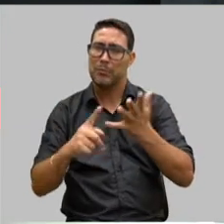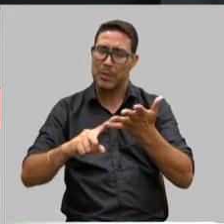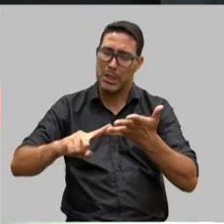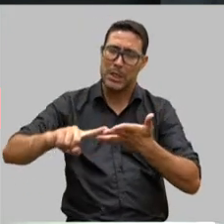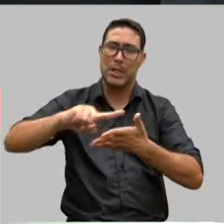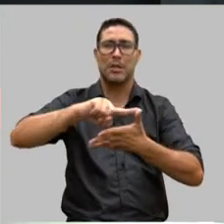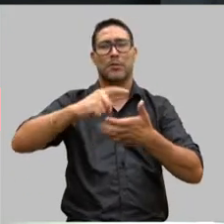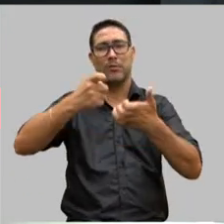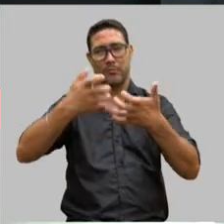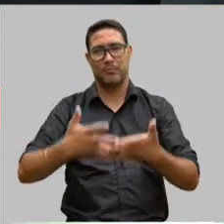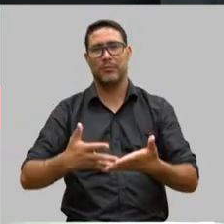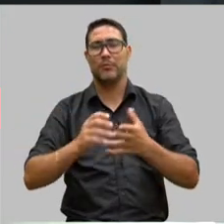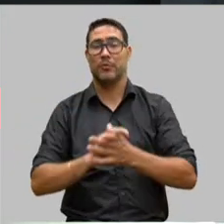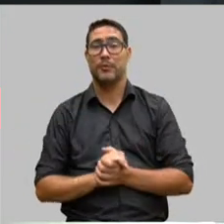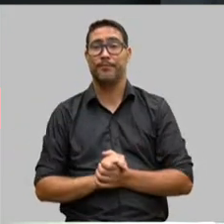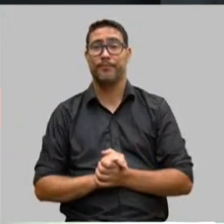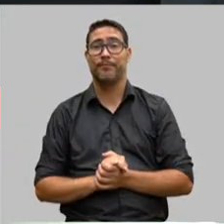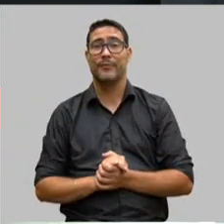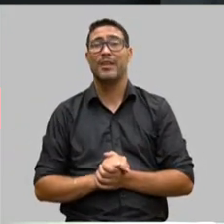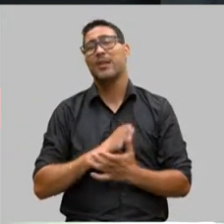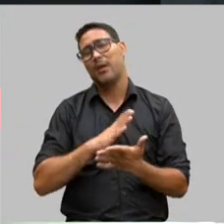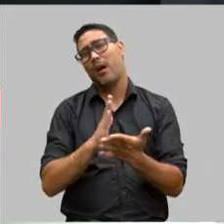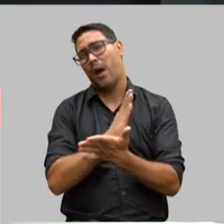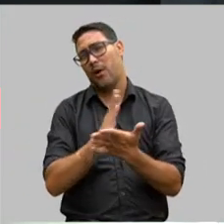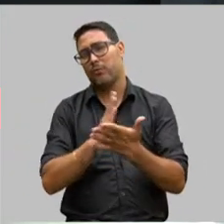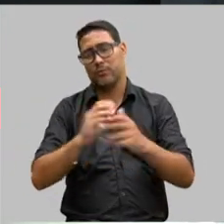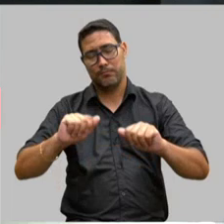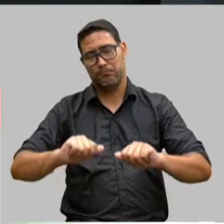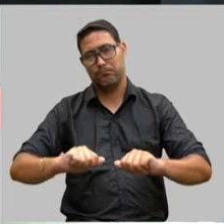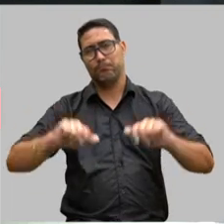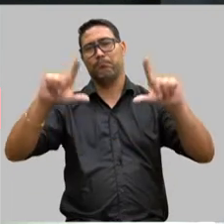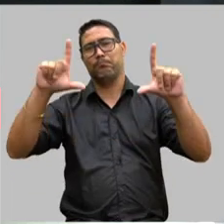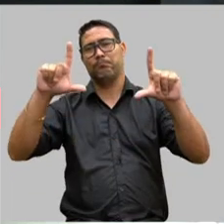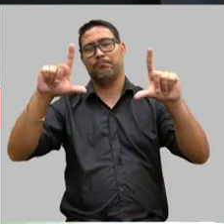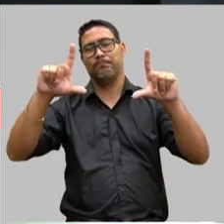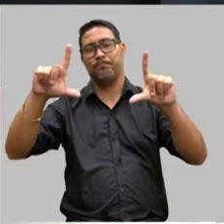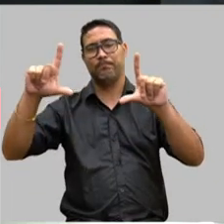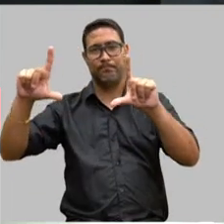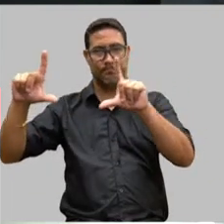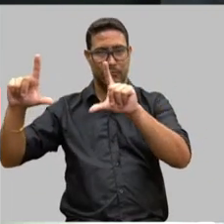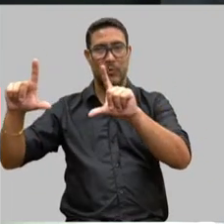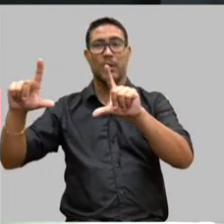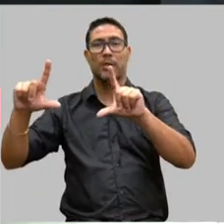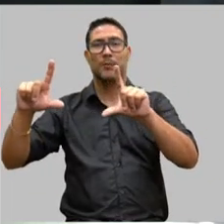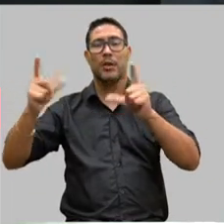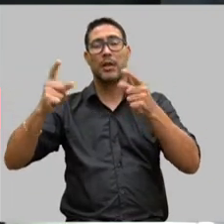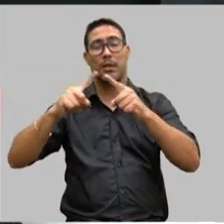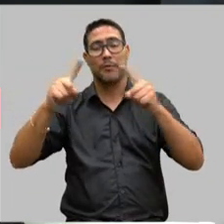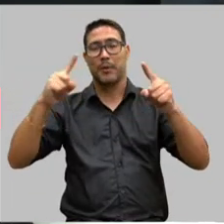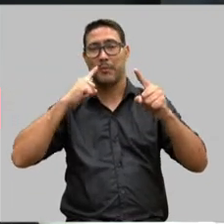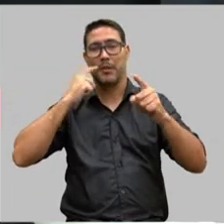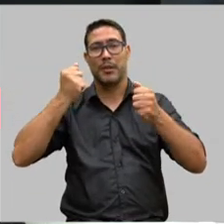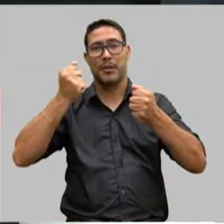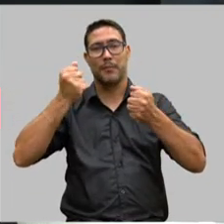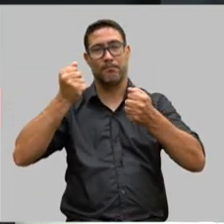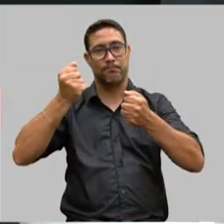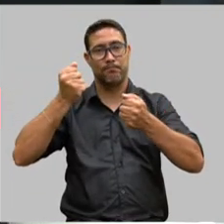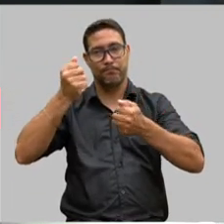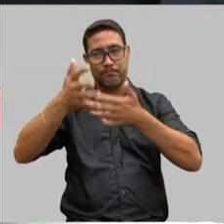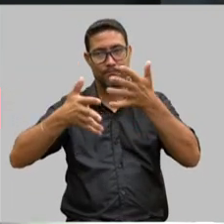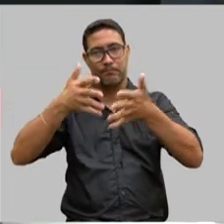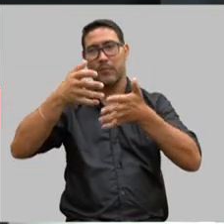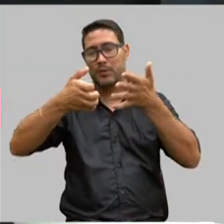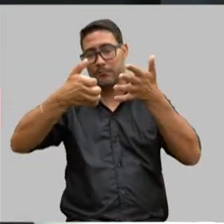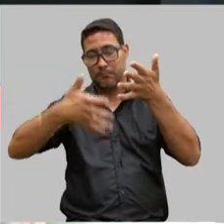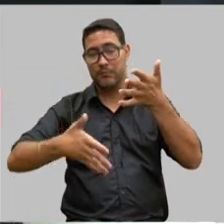trouxe aqui alguns slides, mais para ilustrar um pouquinho aqui a minha fala, se puder, por gentileza.